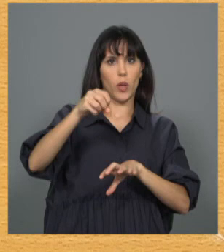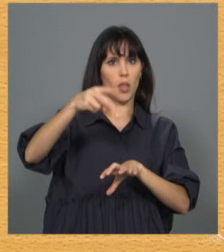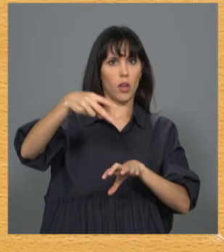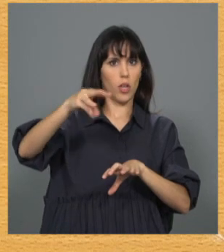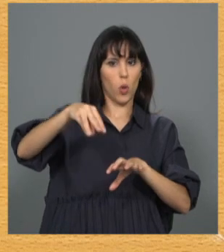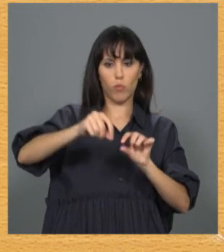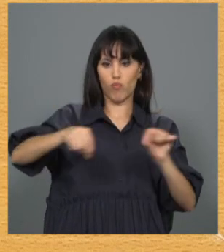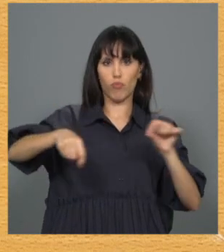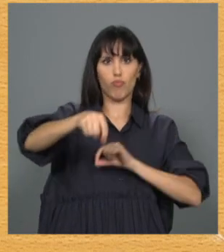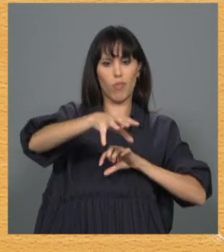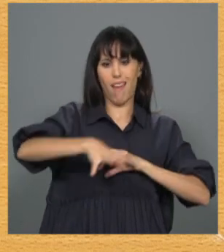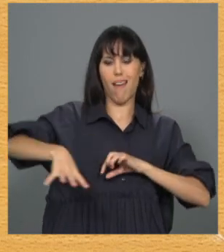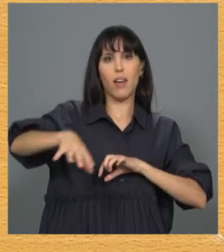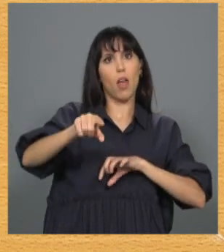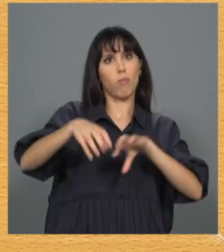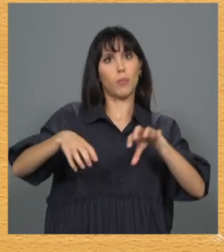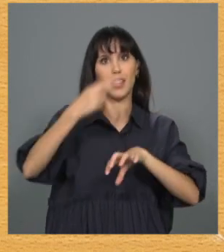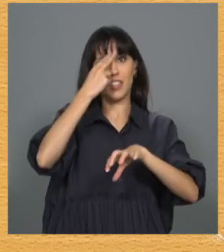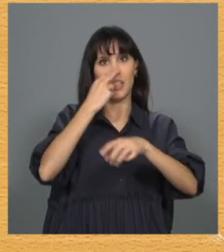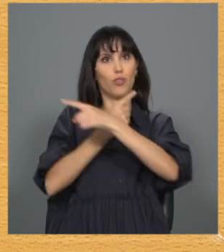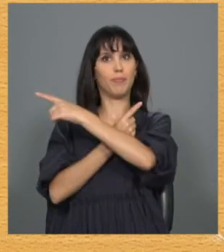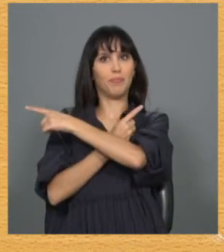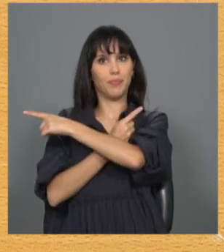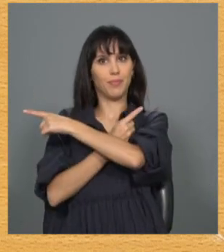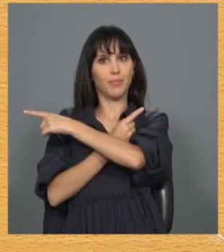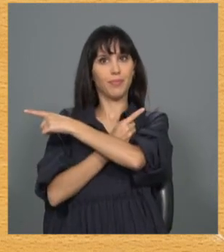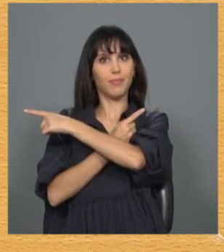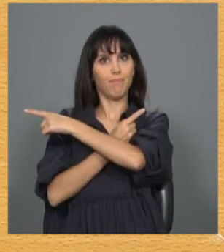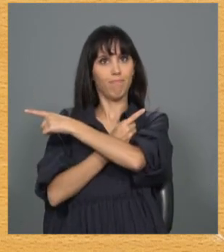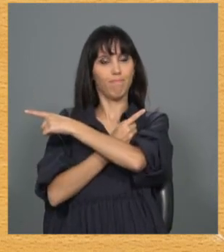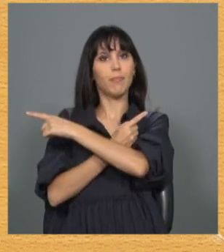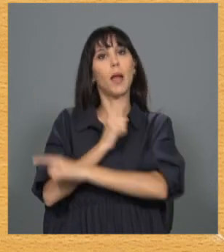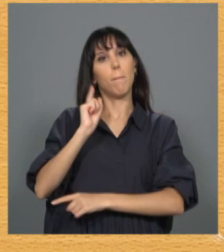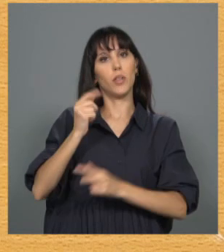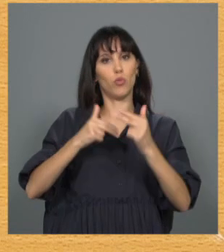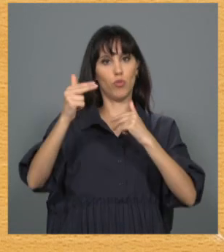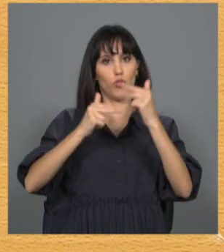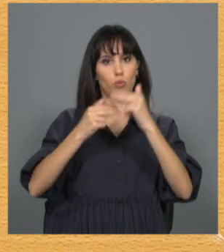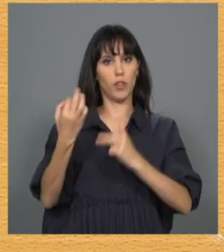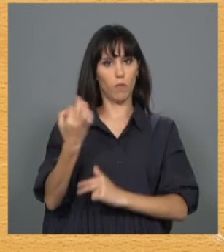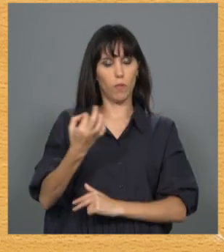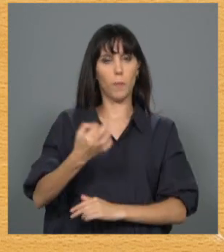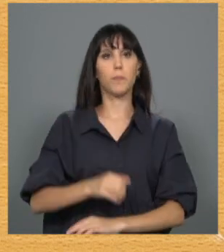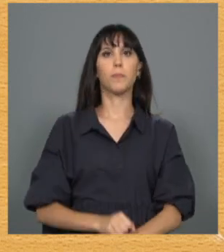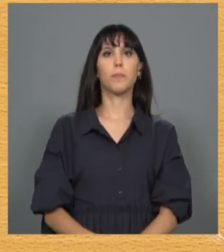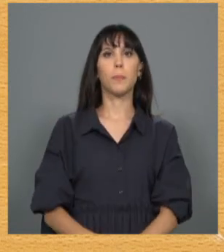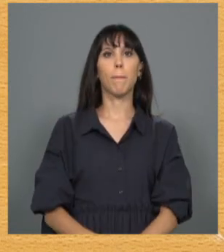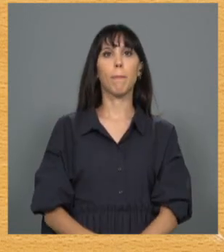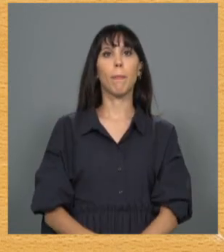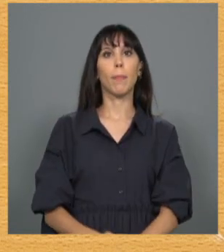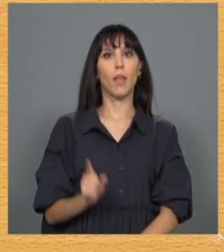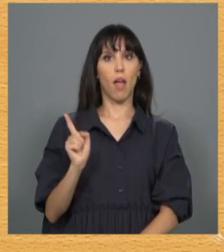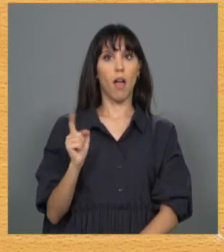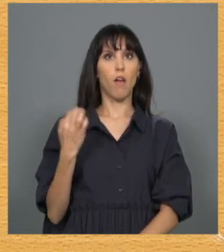São estes castelos que aparecem aí, os principais que ele mandou construir. Entre eles está